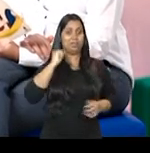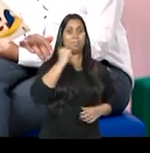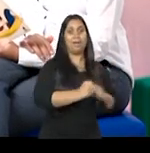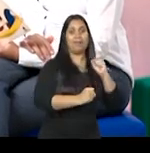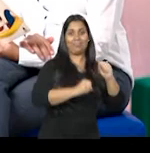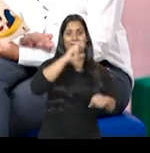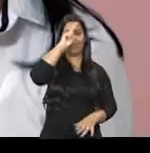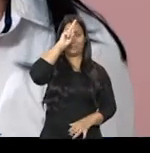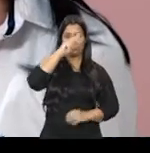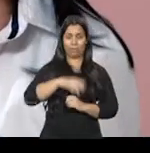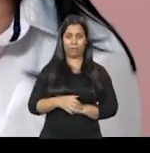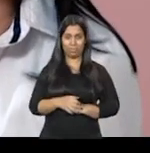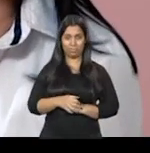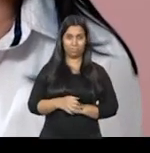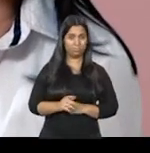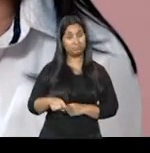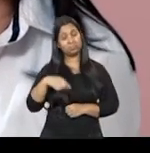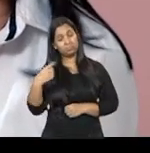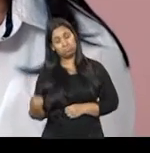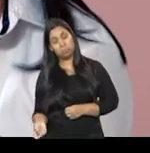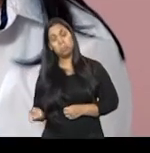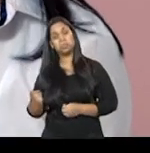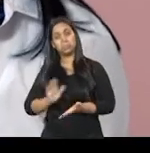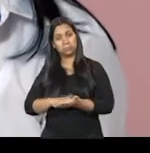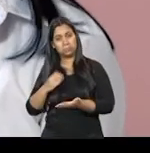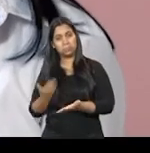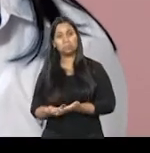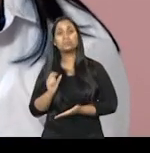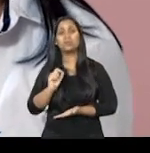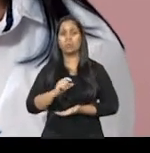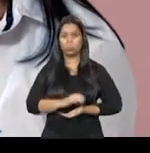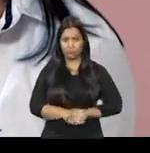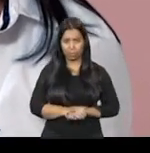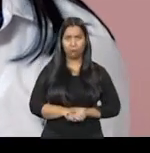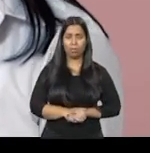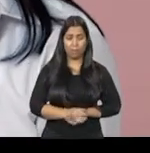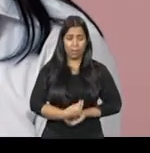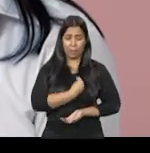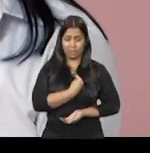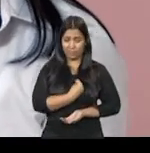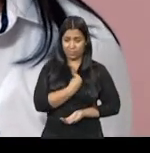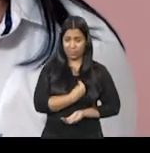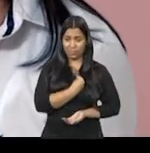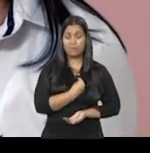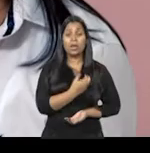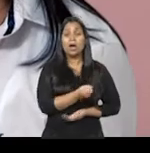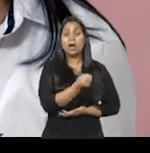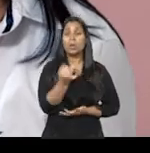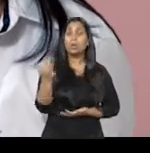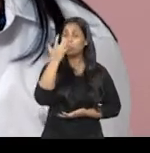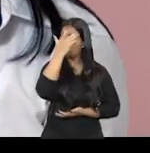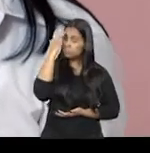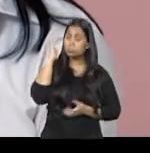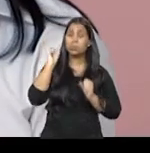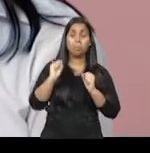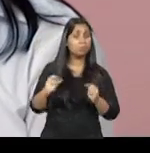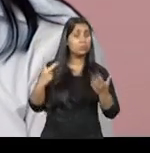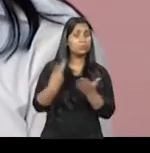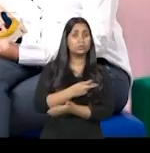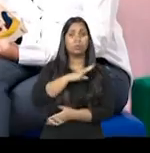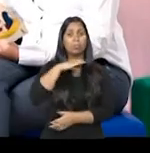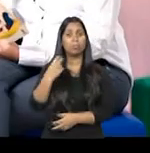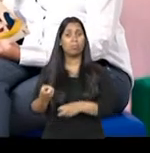seu serviço. Uma outra interpretação é sobre como, mesmo em vida, algumas pessoas podem ir